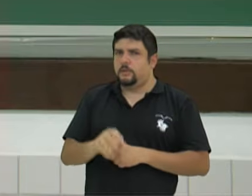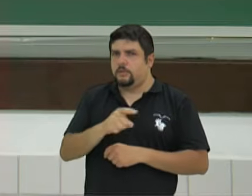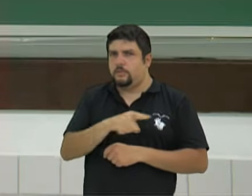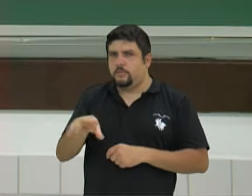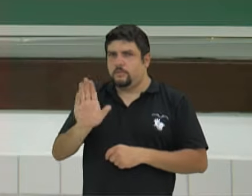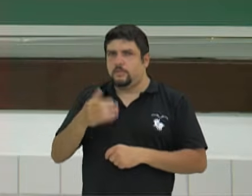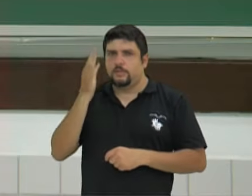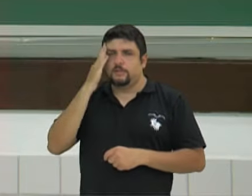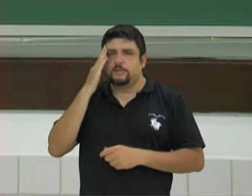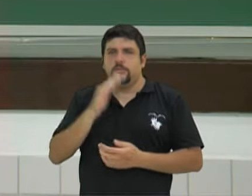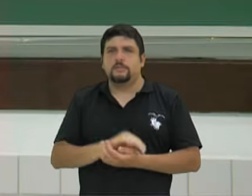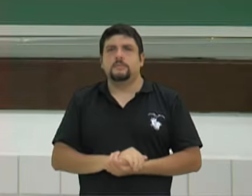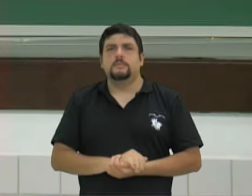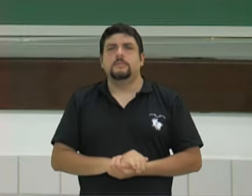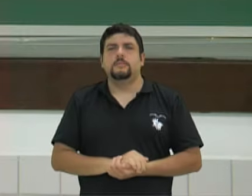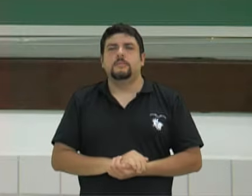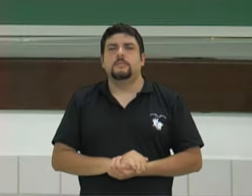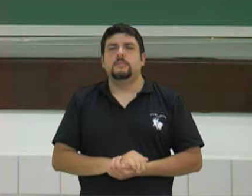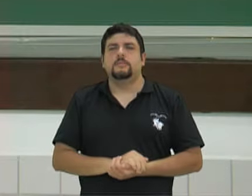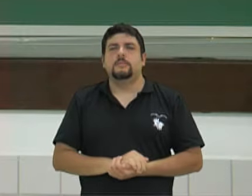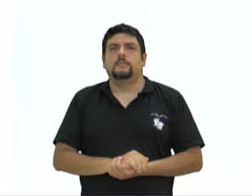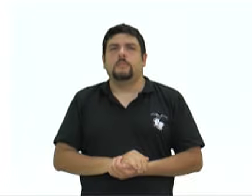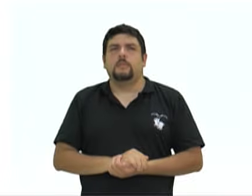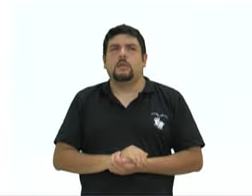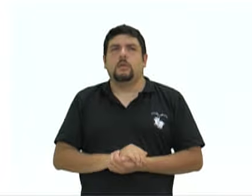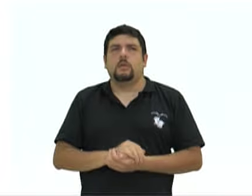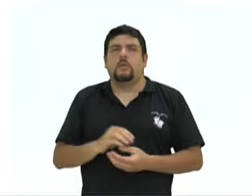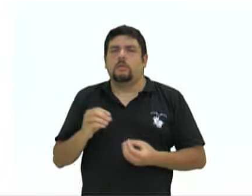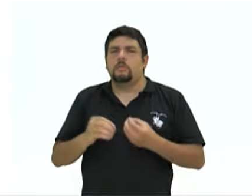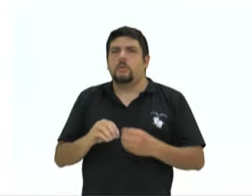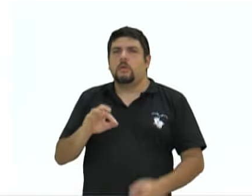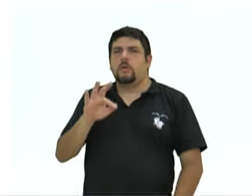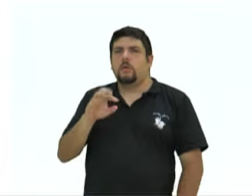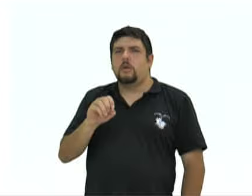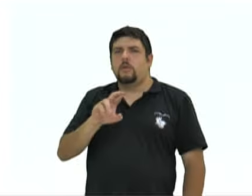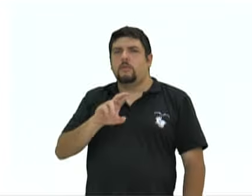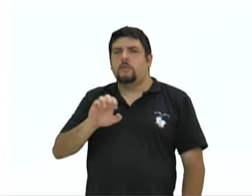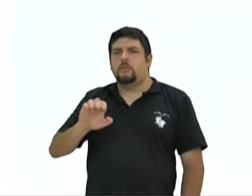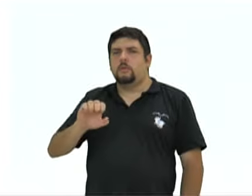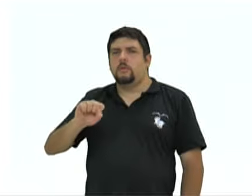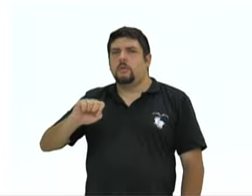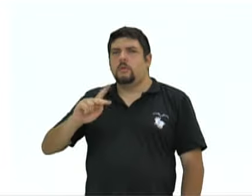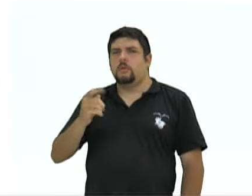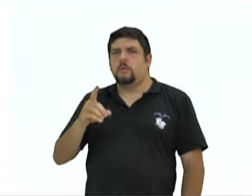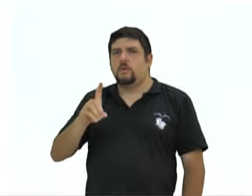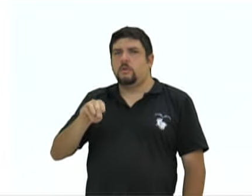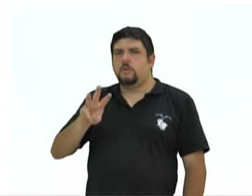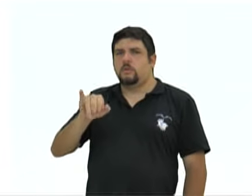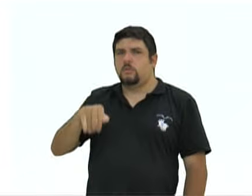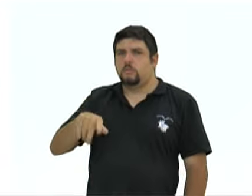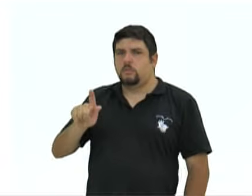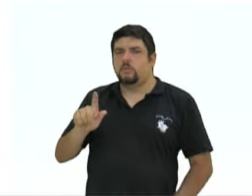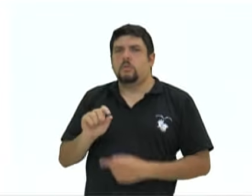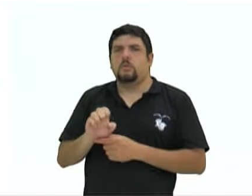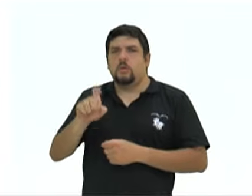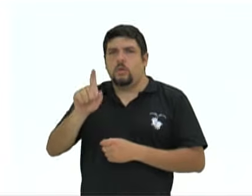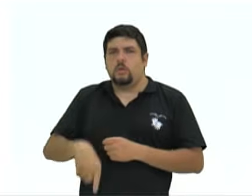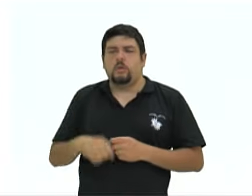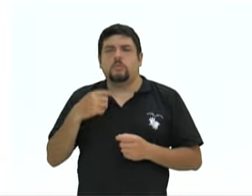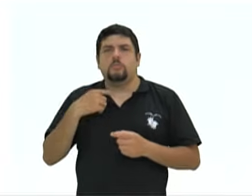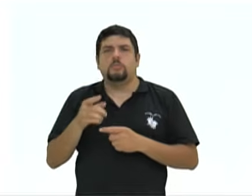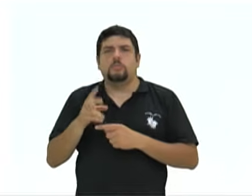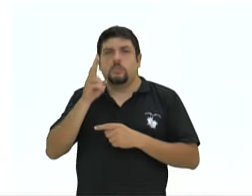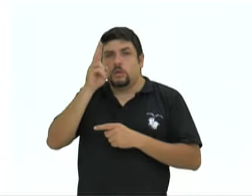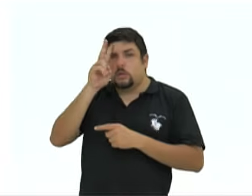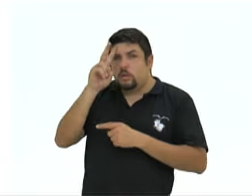viram. Tá? O foreshadowing, que é um artifício pelo qual o autor insinua fragmentos da história que ainda está